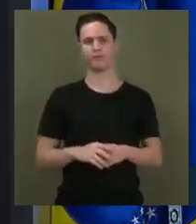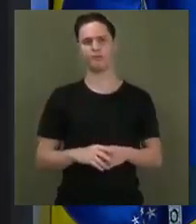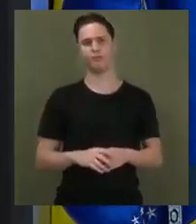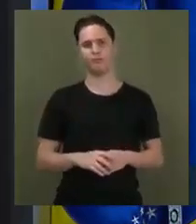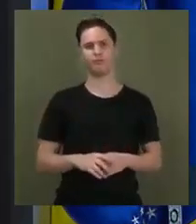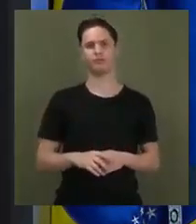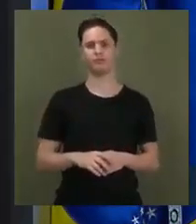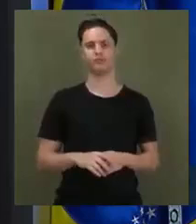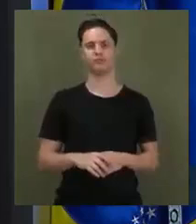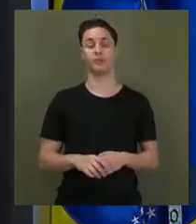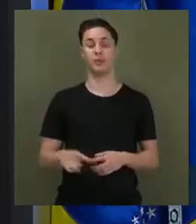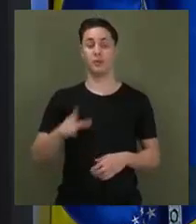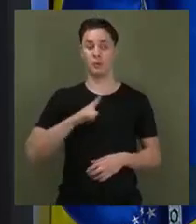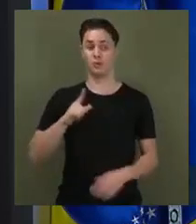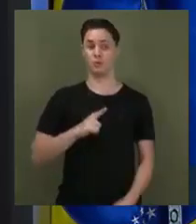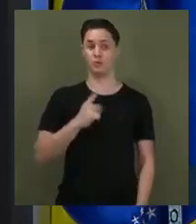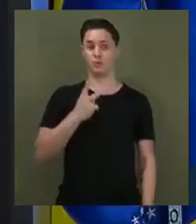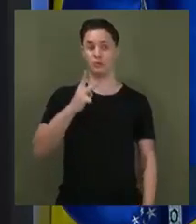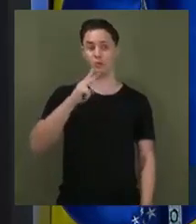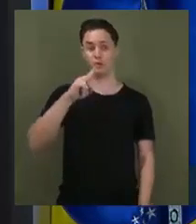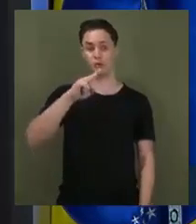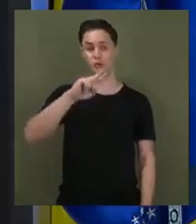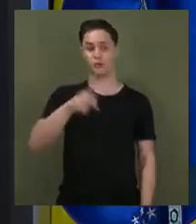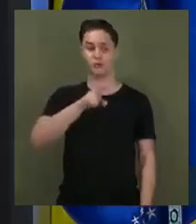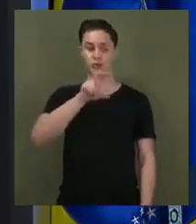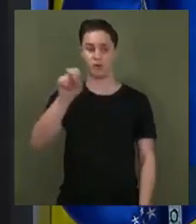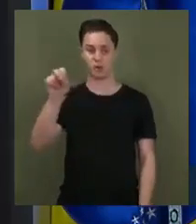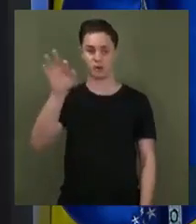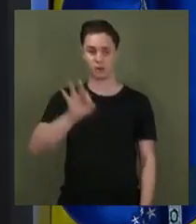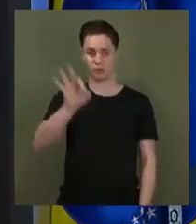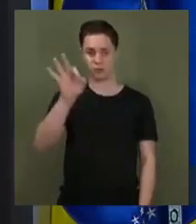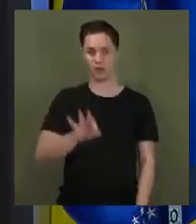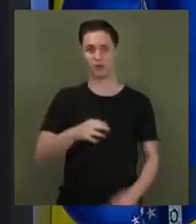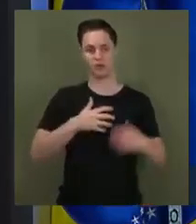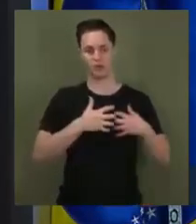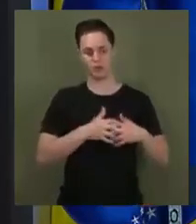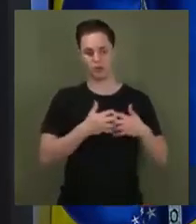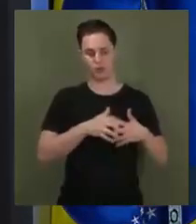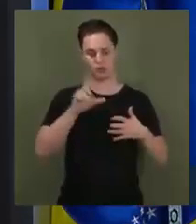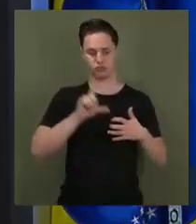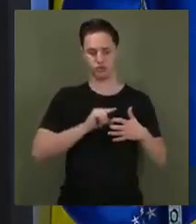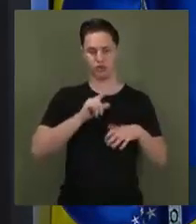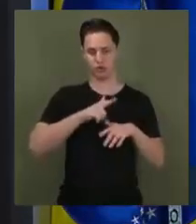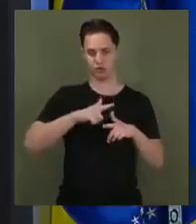Aumento de 2.500% de denúncias de miocardite no sistema de notificação americano.